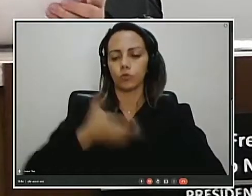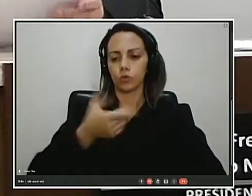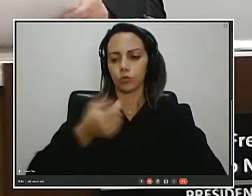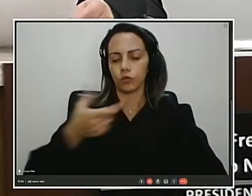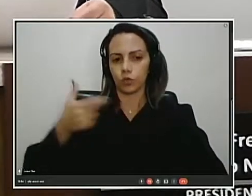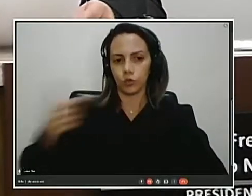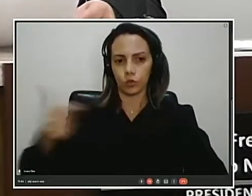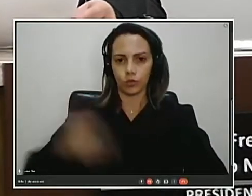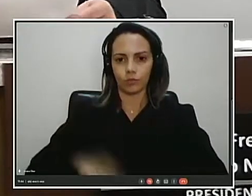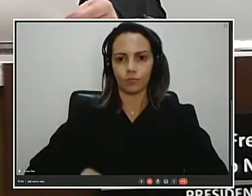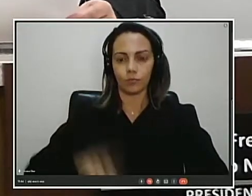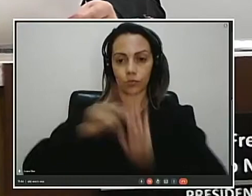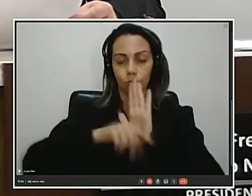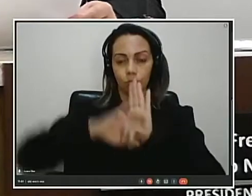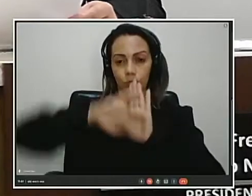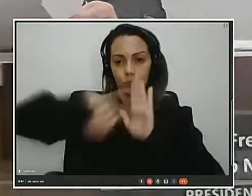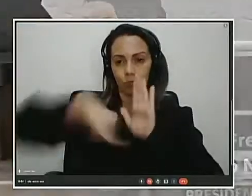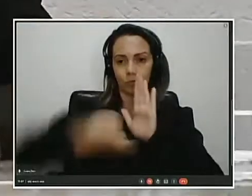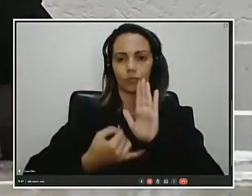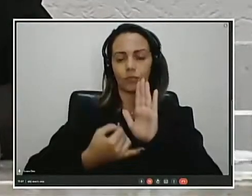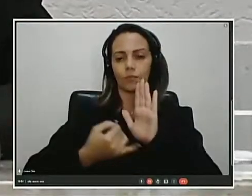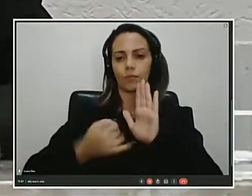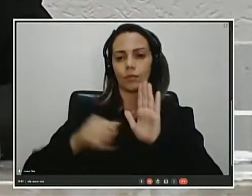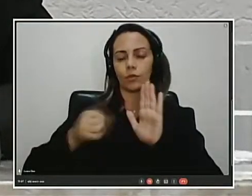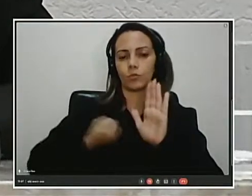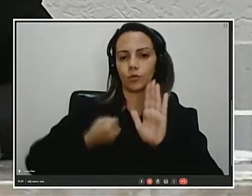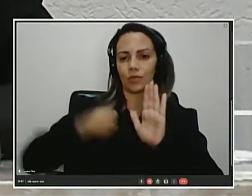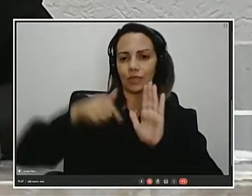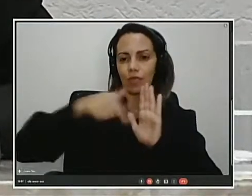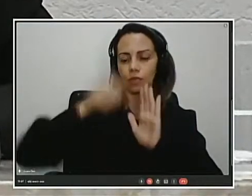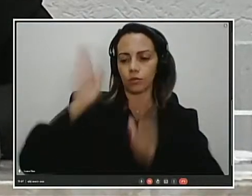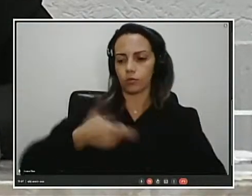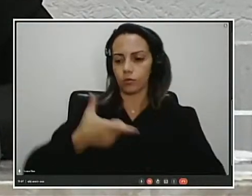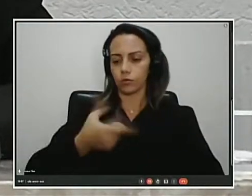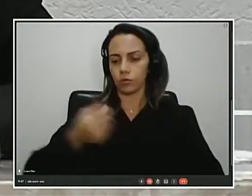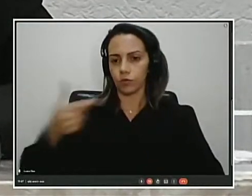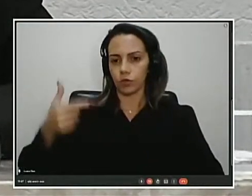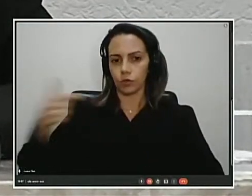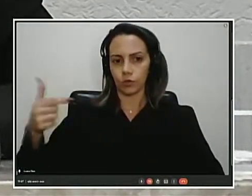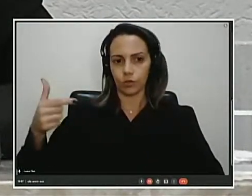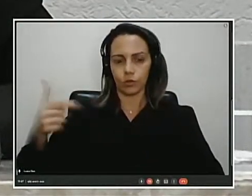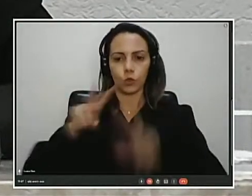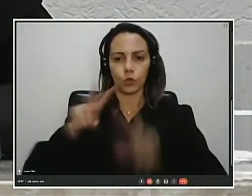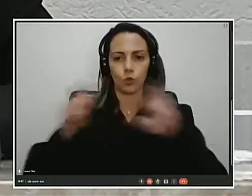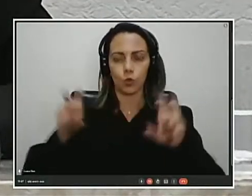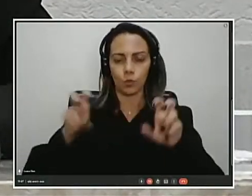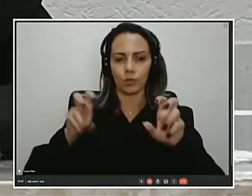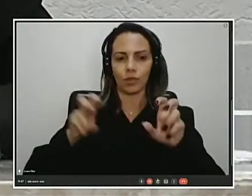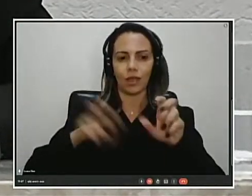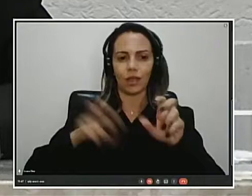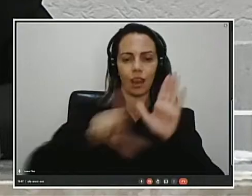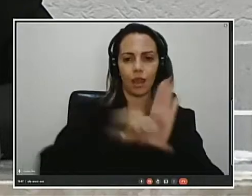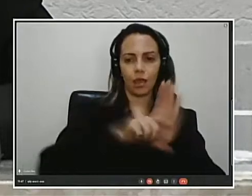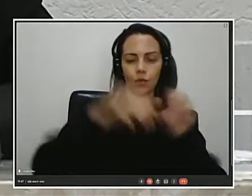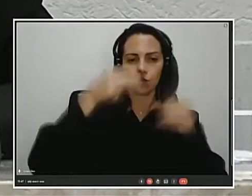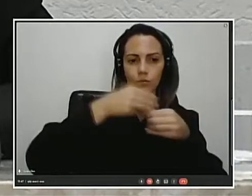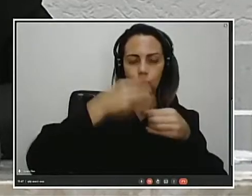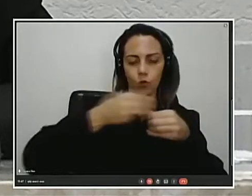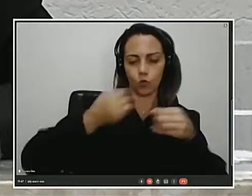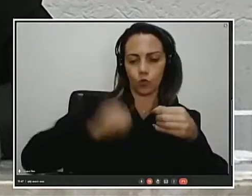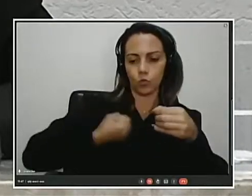do projeto de lei ordinária de número 7 de 2022, dispõe sobre alteração na lei municipal de número